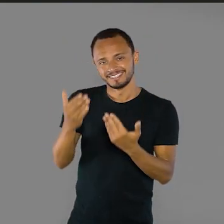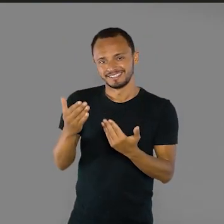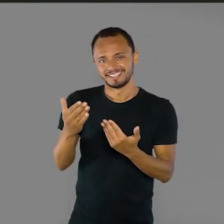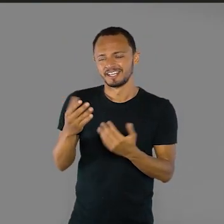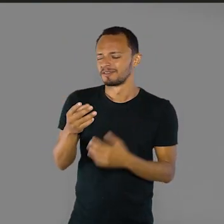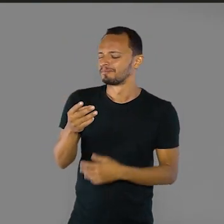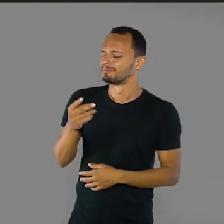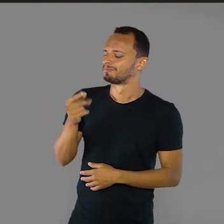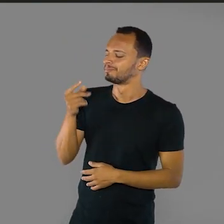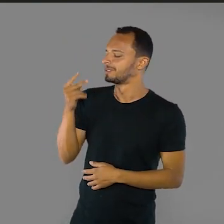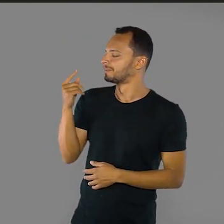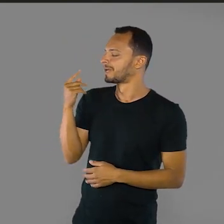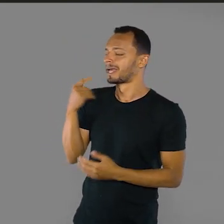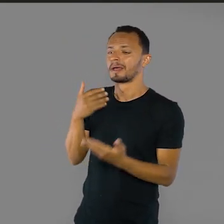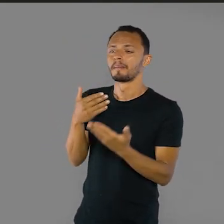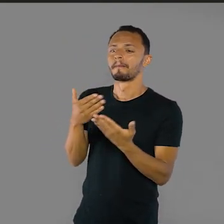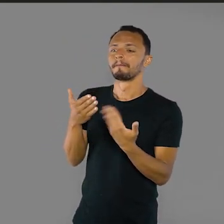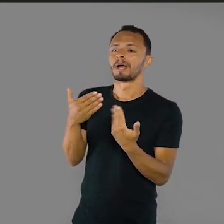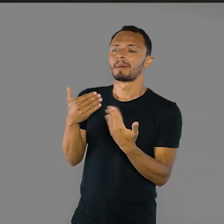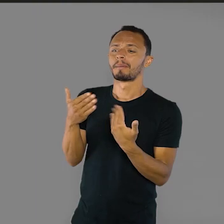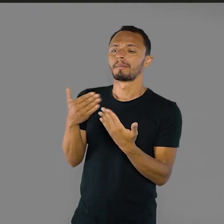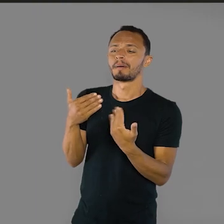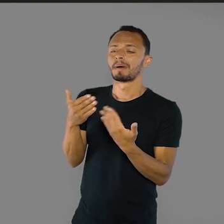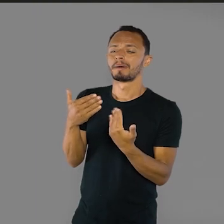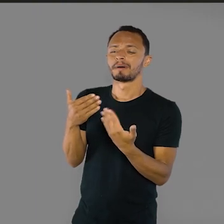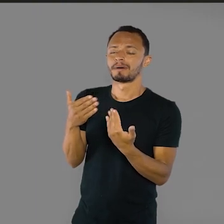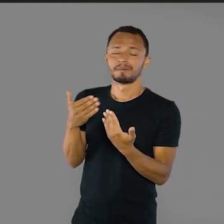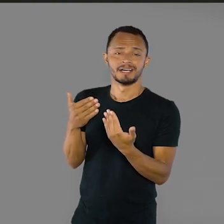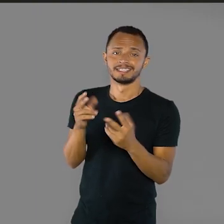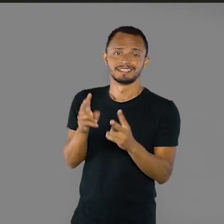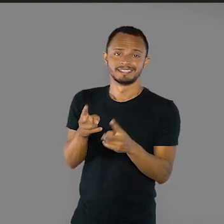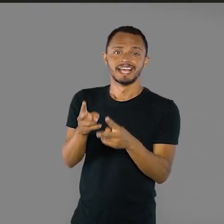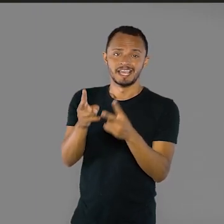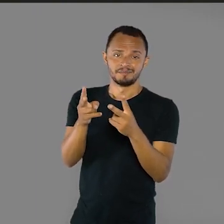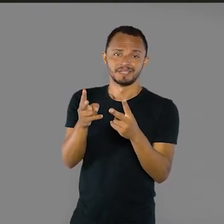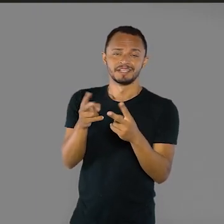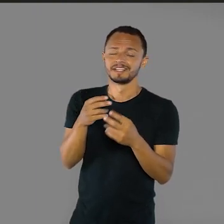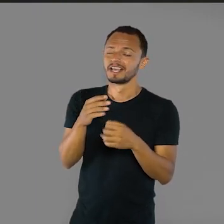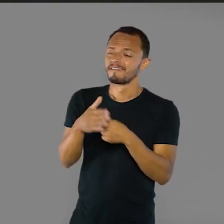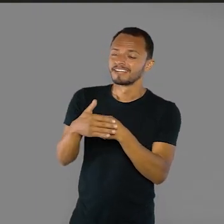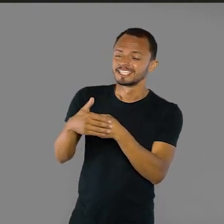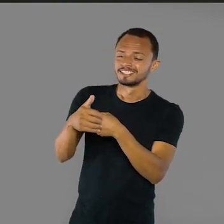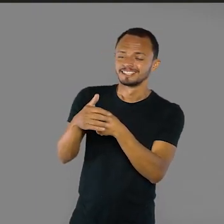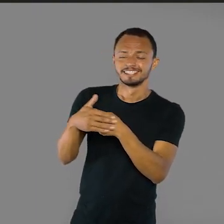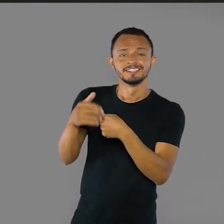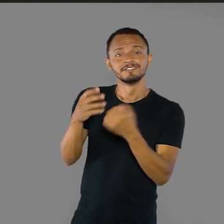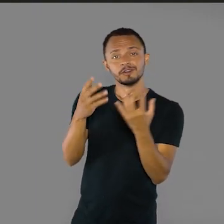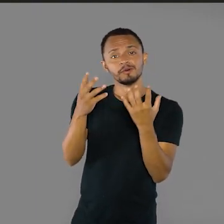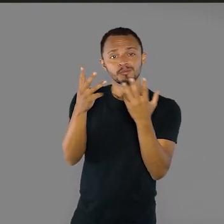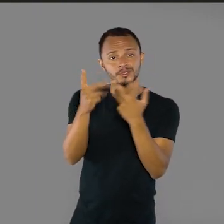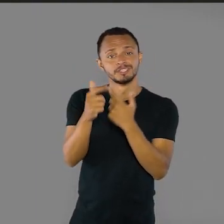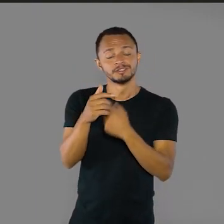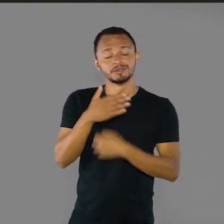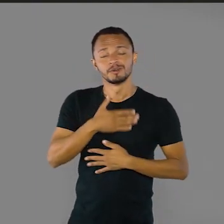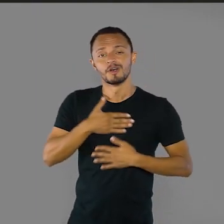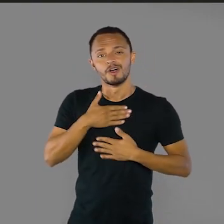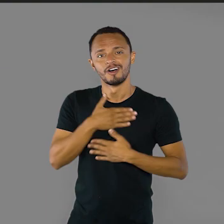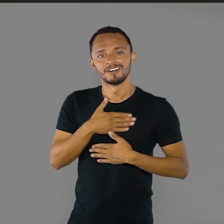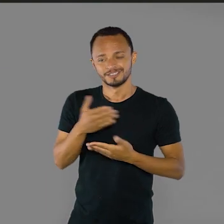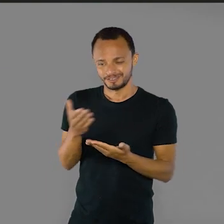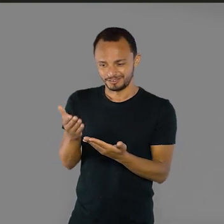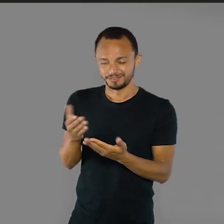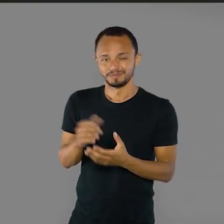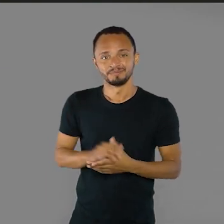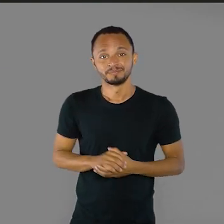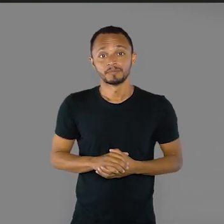Afonso, não é? Com vocês. Com vocês. Então, tem um lado tão afetivo, tão bonito. E, já que eu conversei com o professor, eu